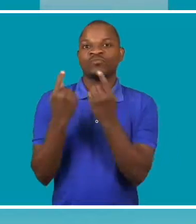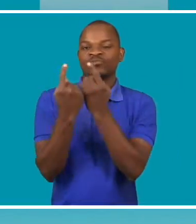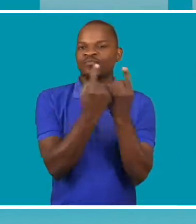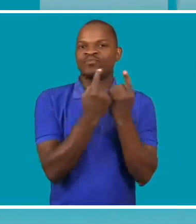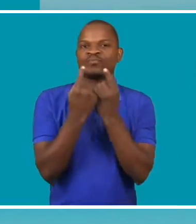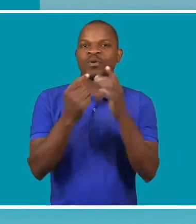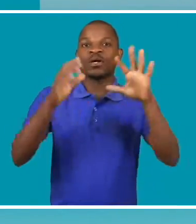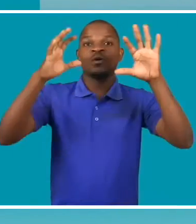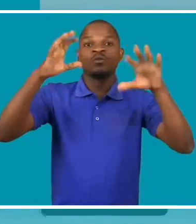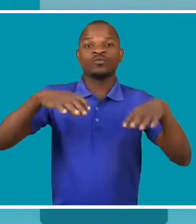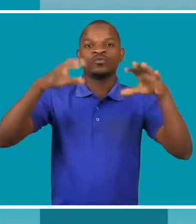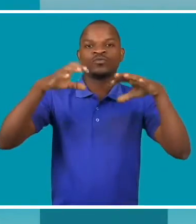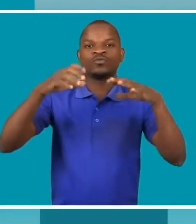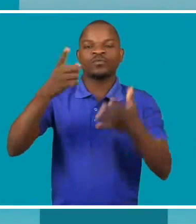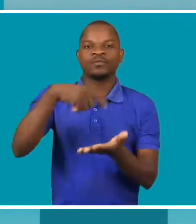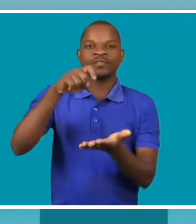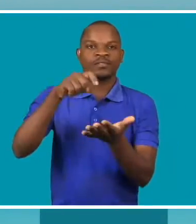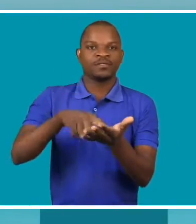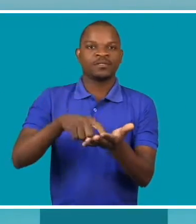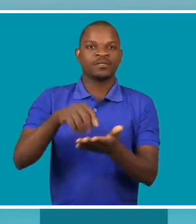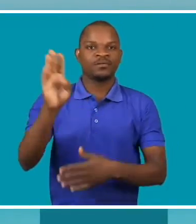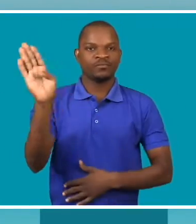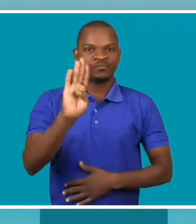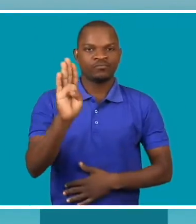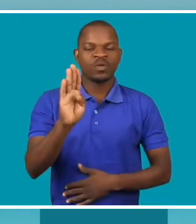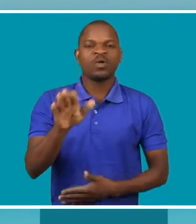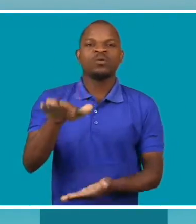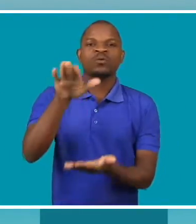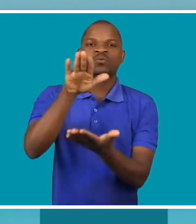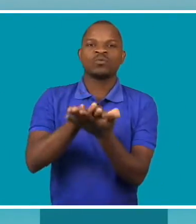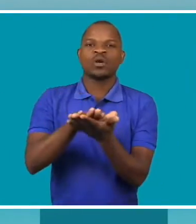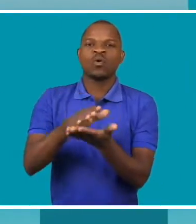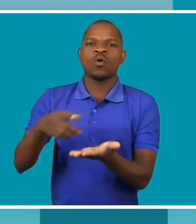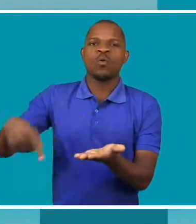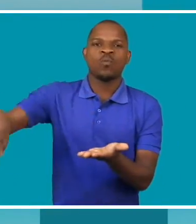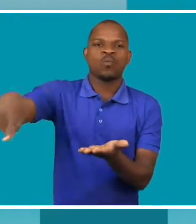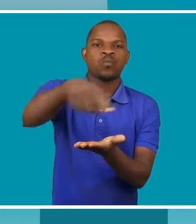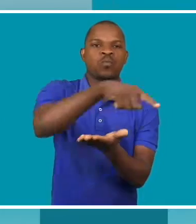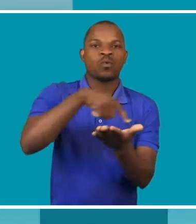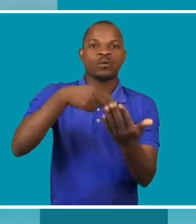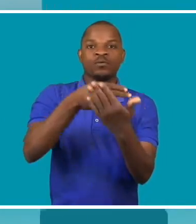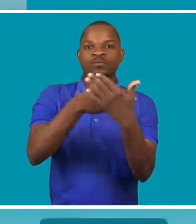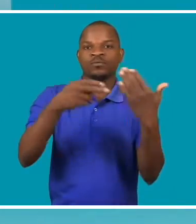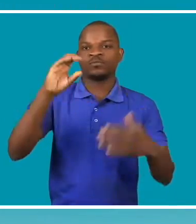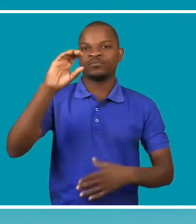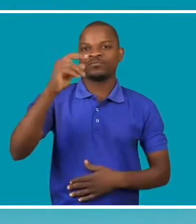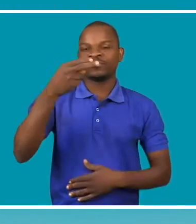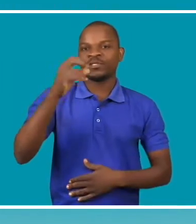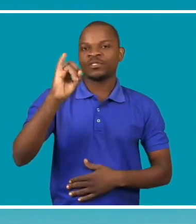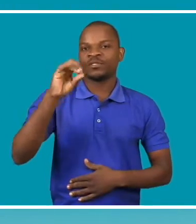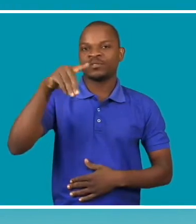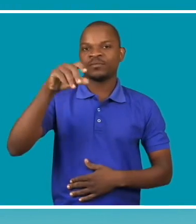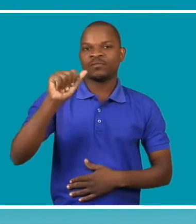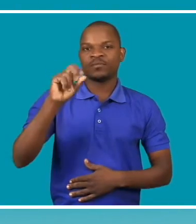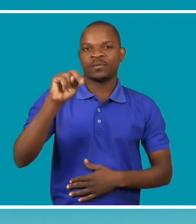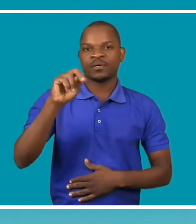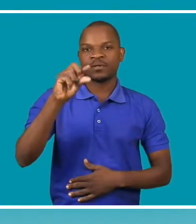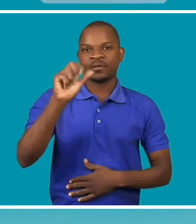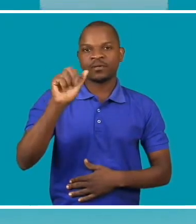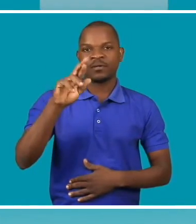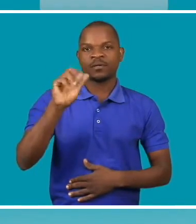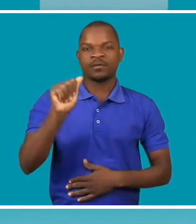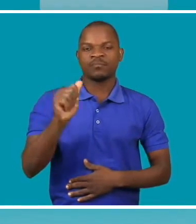Estamos numa temperatura desta natureza aqui na Cidade da Beira, na Rotunda de Espangara. Vamos conversar nesta